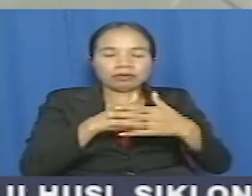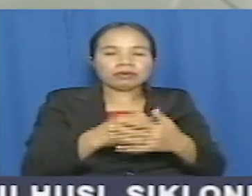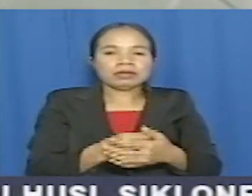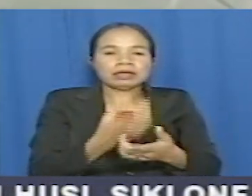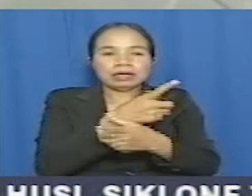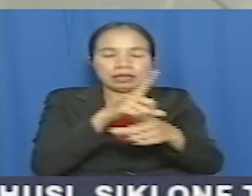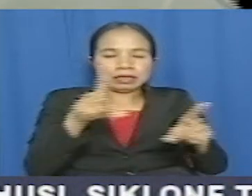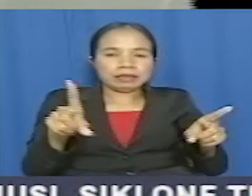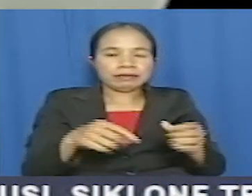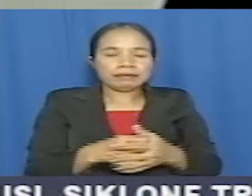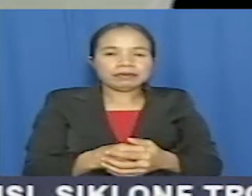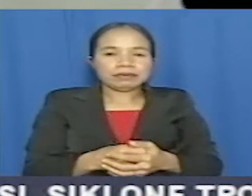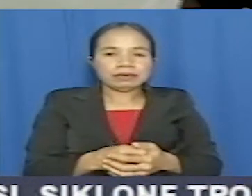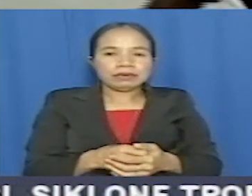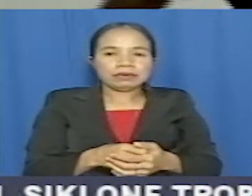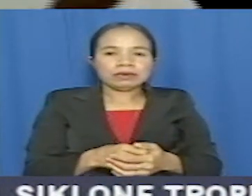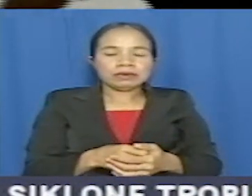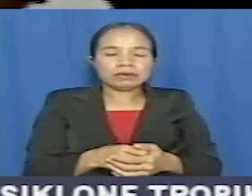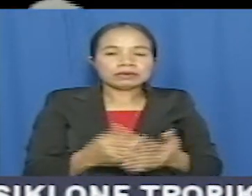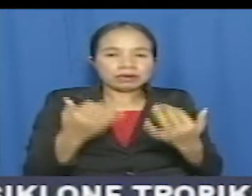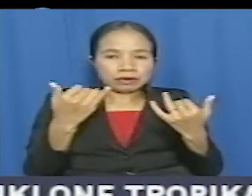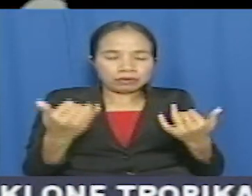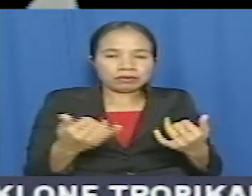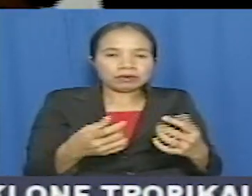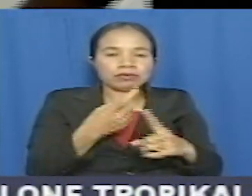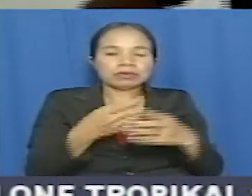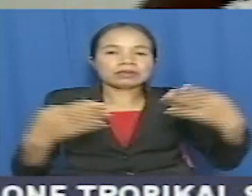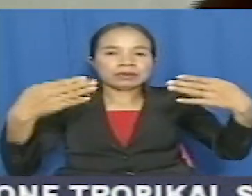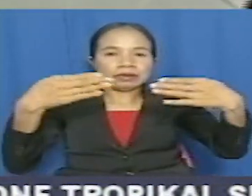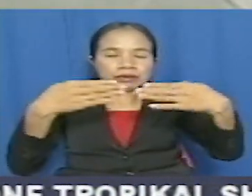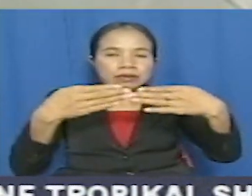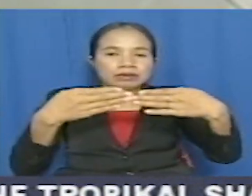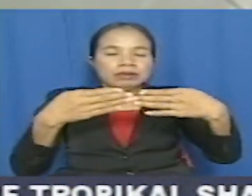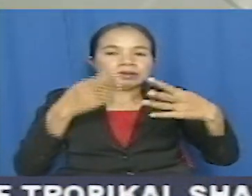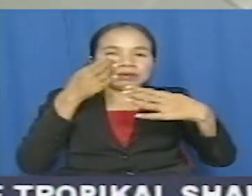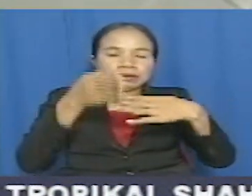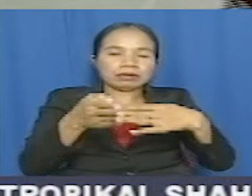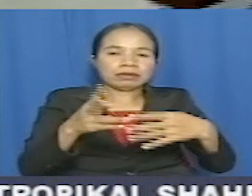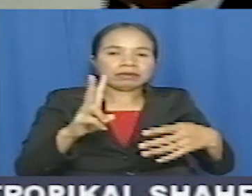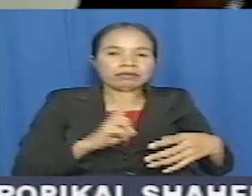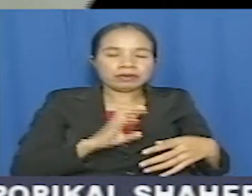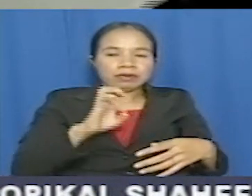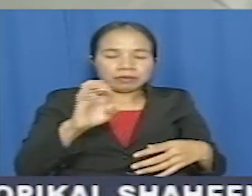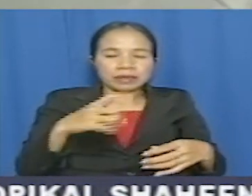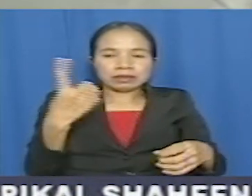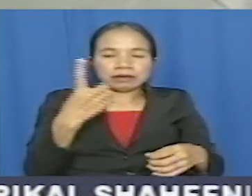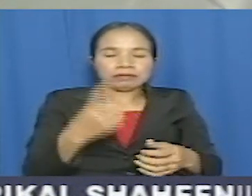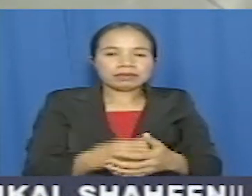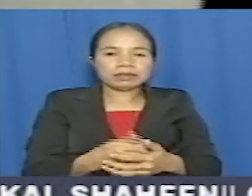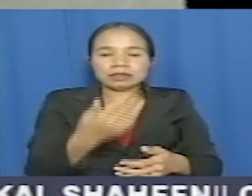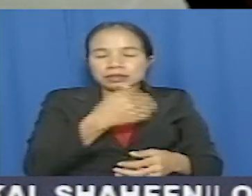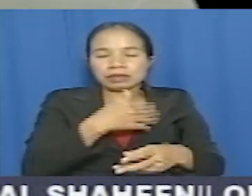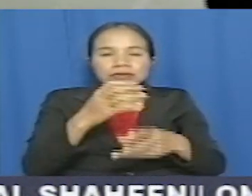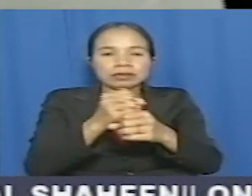livre. Mas então, na releta agora, o si ponto de entrada vai mais, amo sara, que tem autorização, que o nasceu se autoridade de Roma, kata que já tu